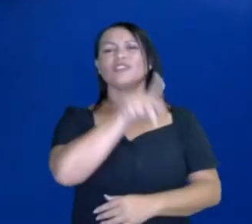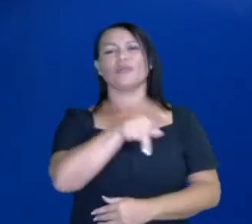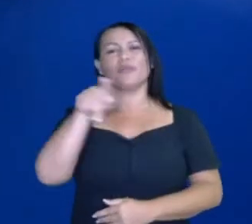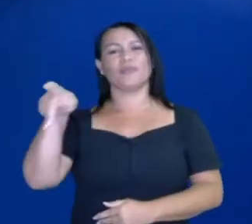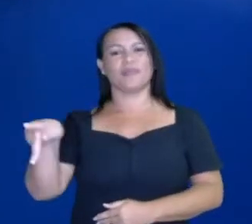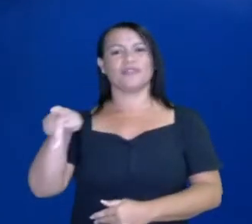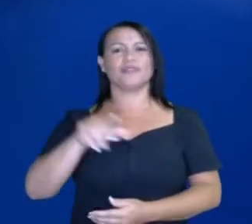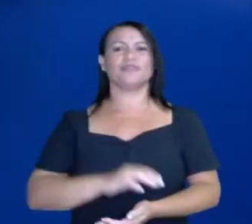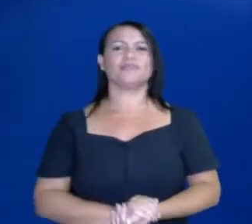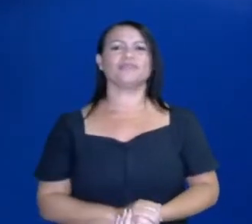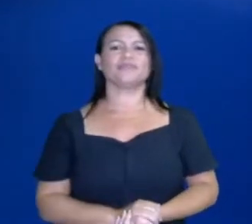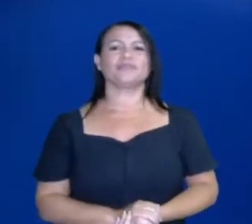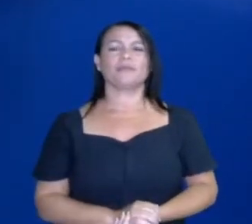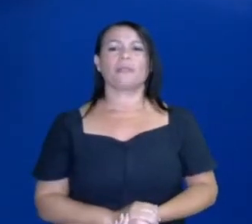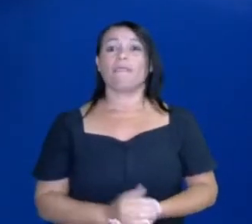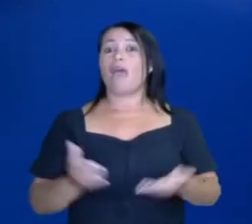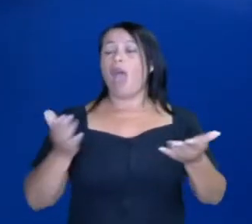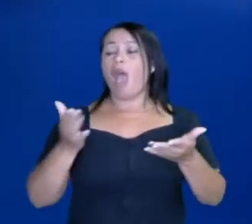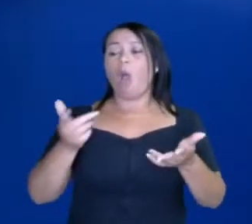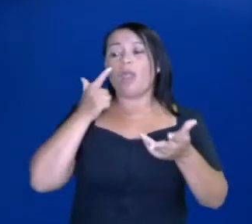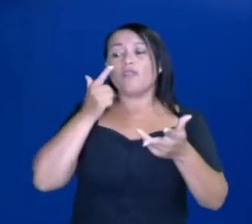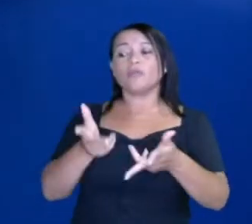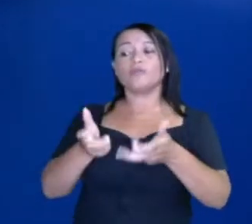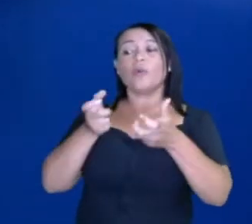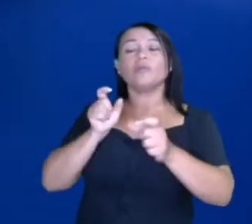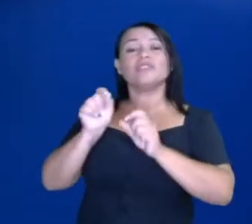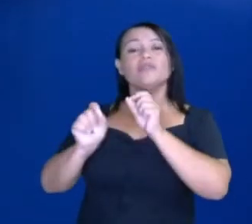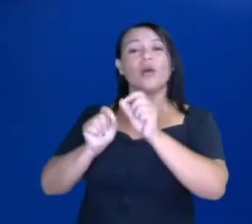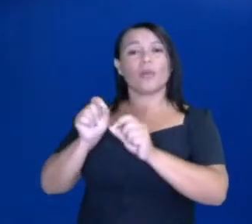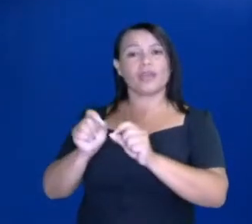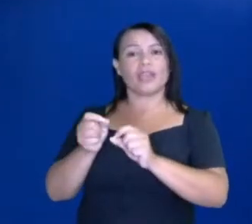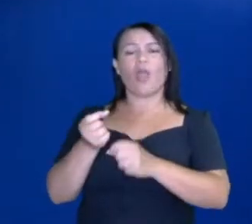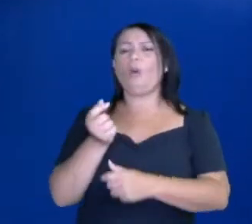professor. Vamos observar agora